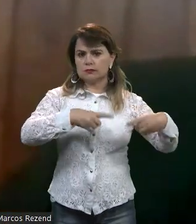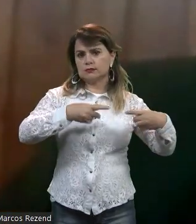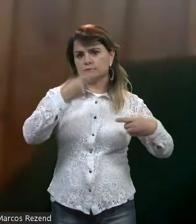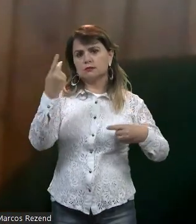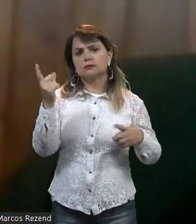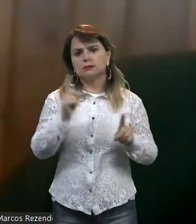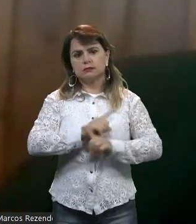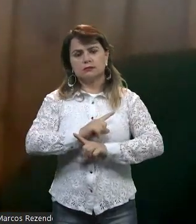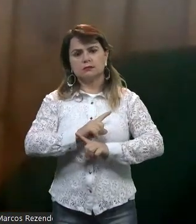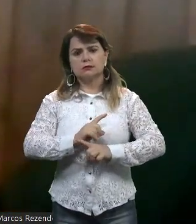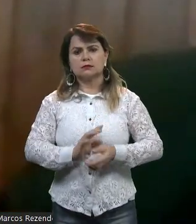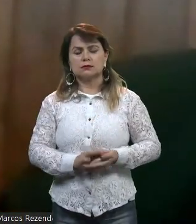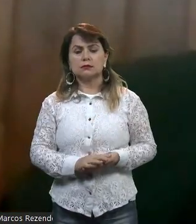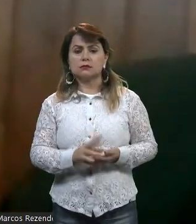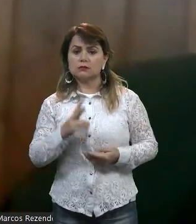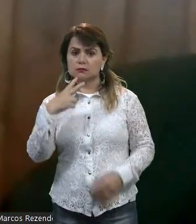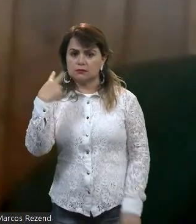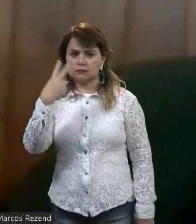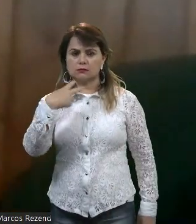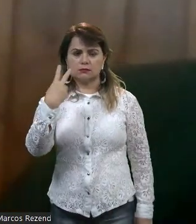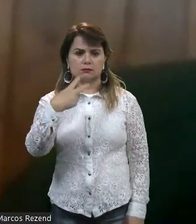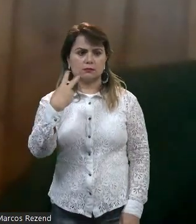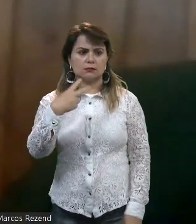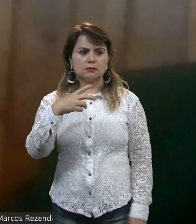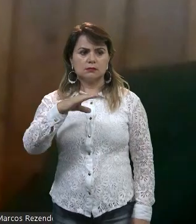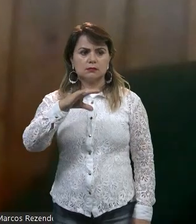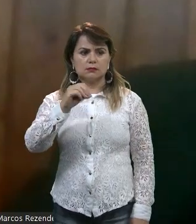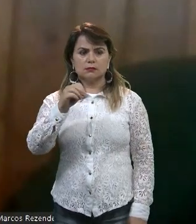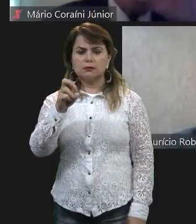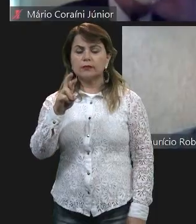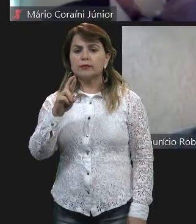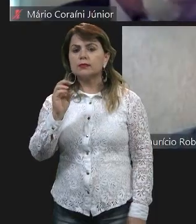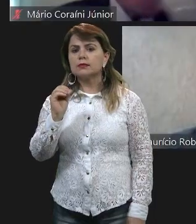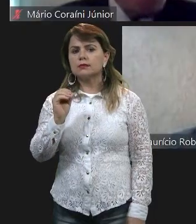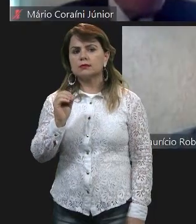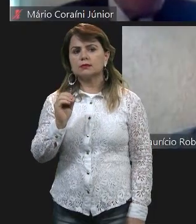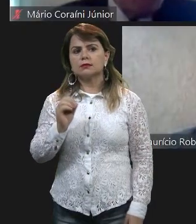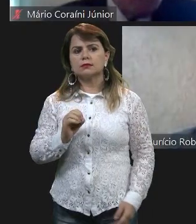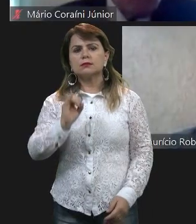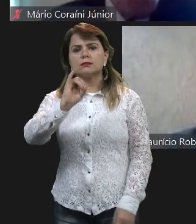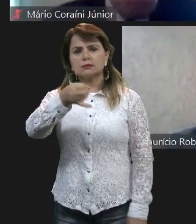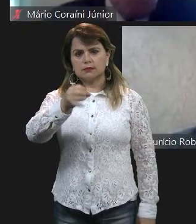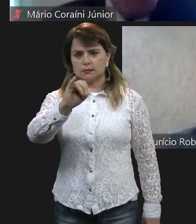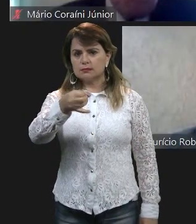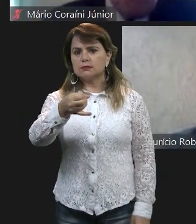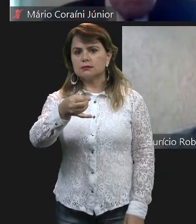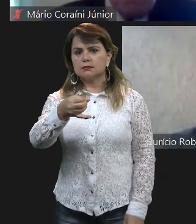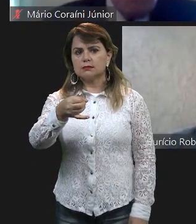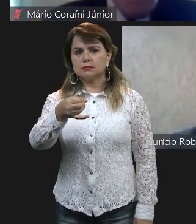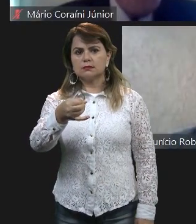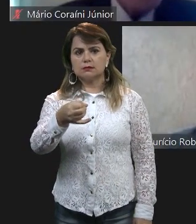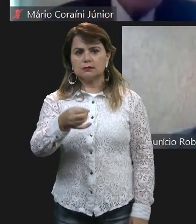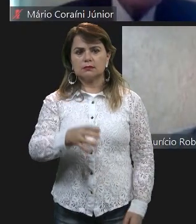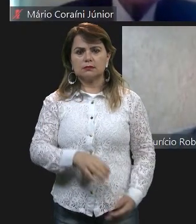não. Vereador Cícero do Ceasa? Sim.